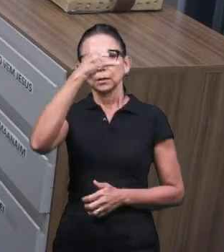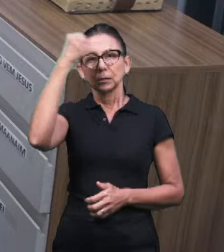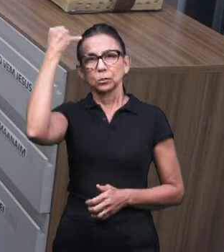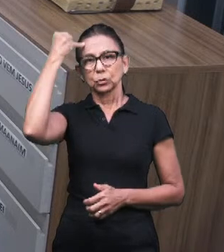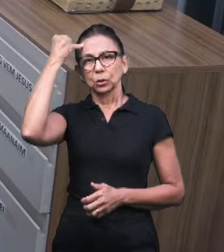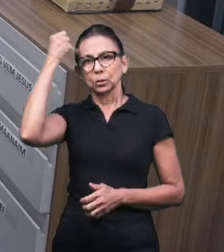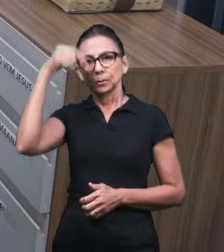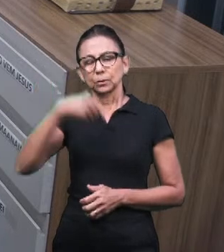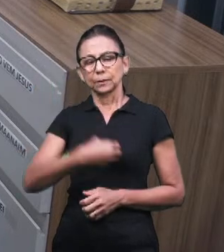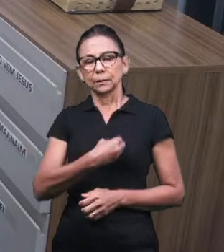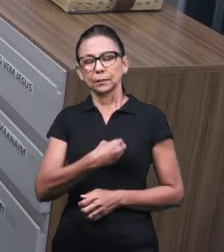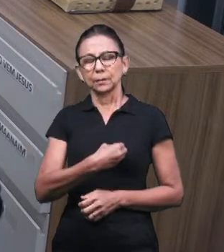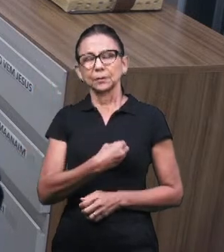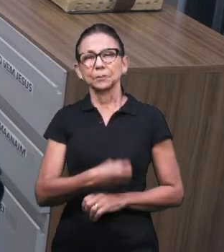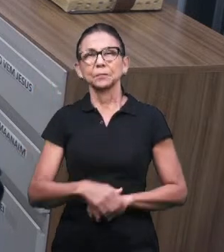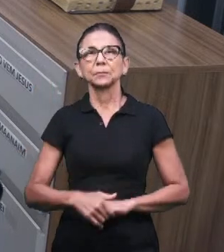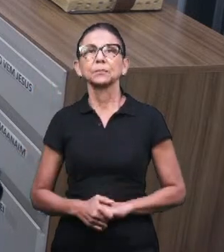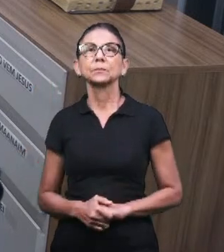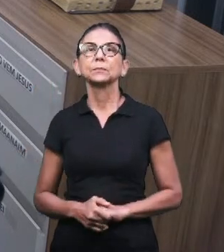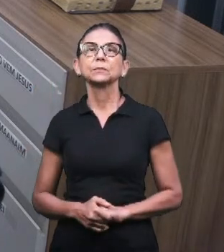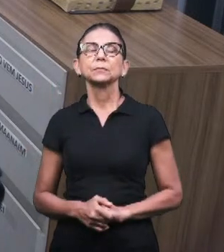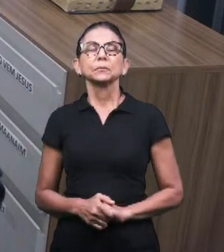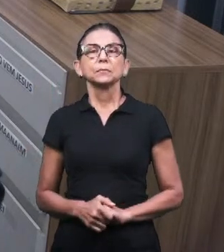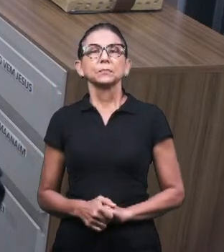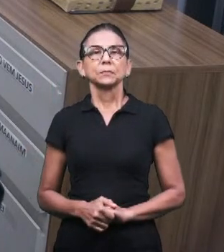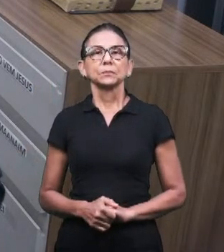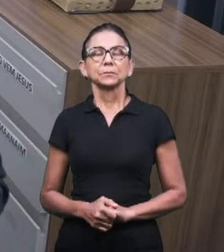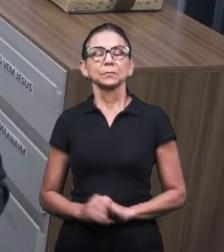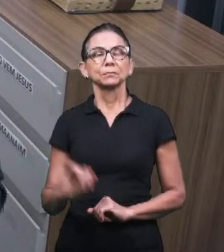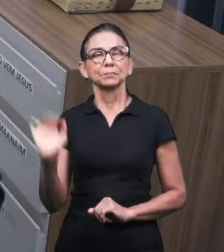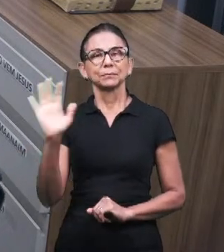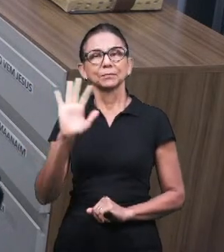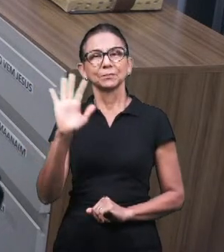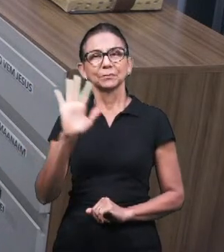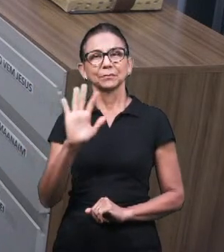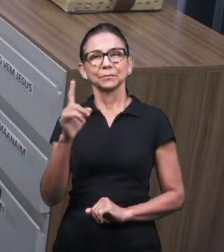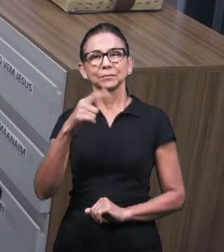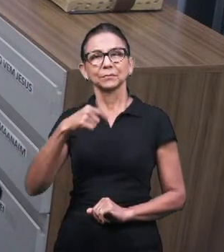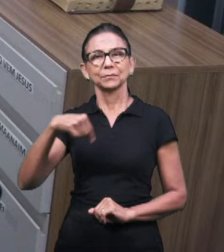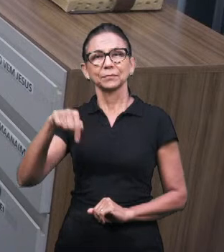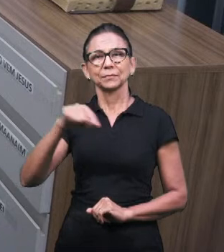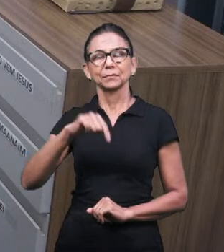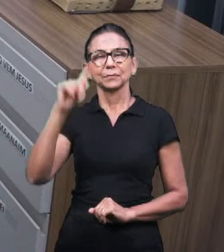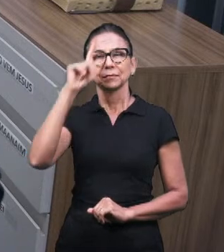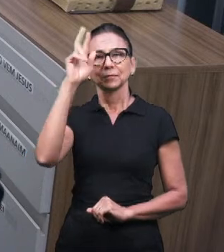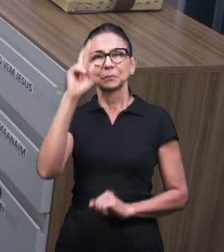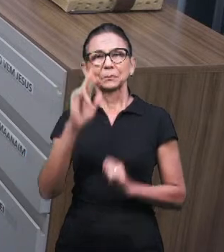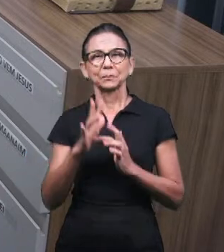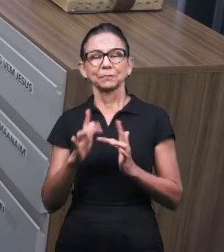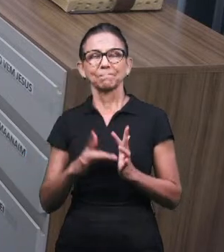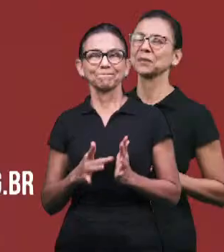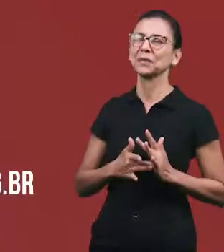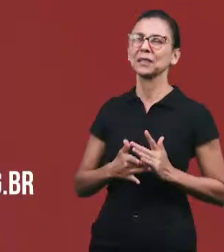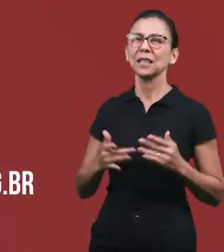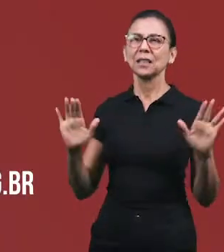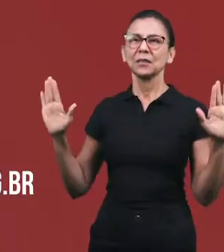Manaim News. Gostaria de nos despedir de todos os queridos, amados, amigos, irmãos, com a paz do Senhor Jesus.